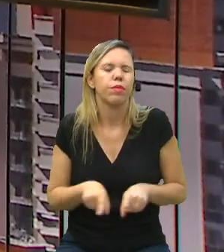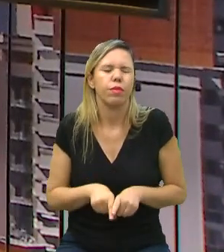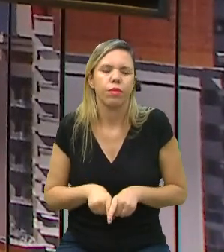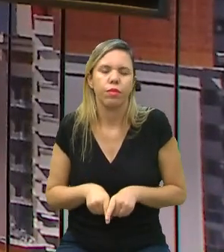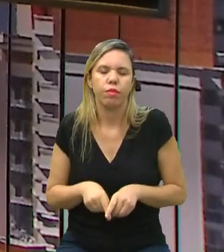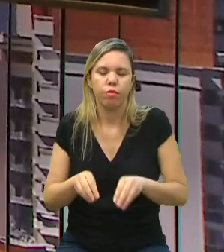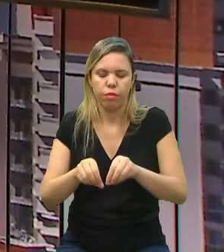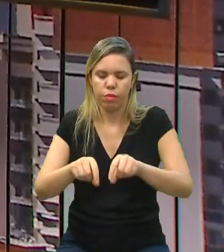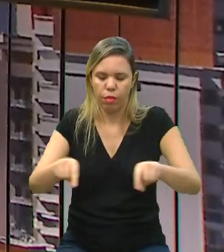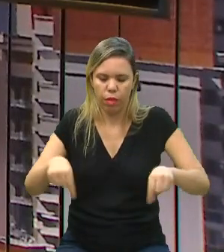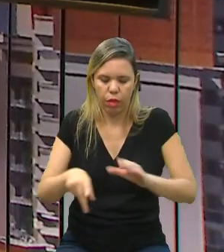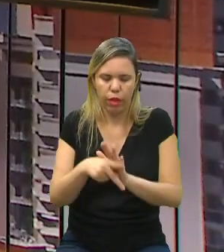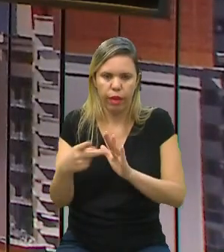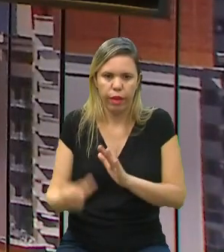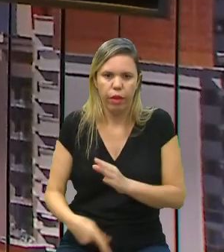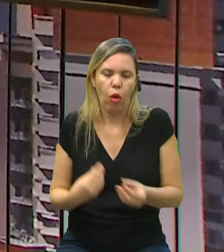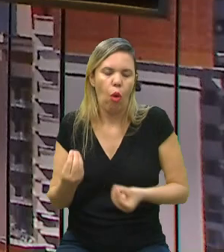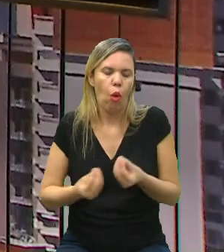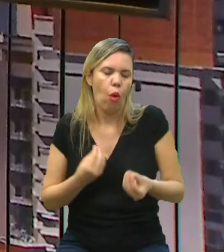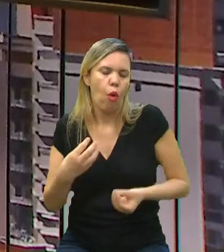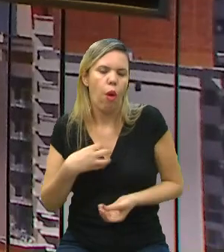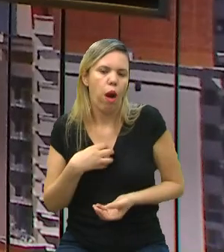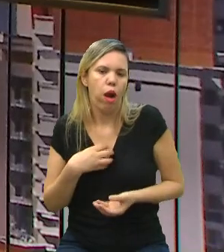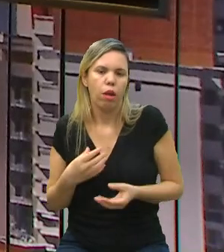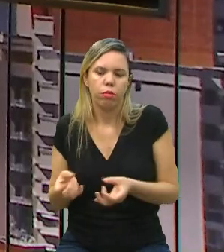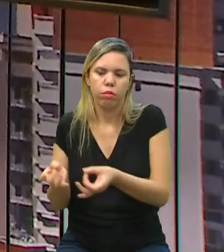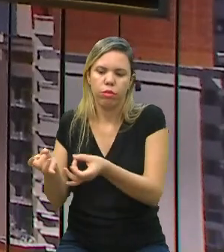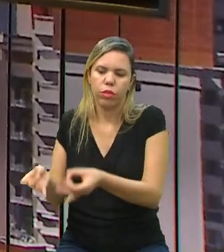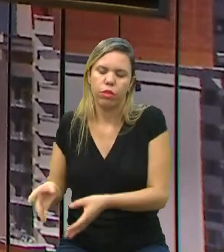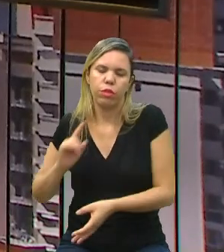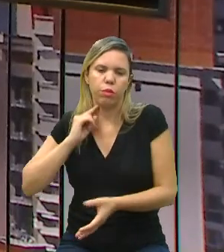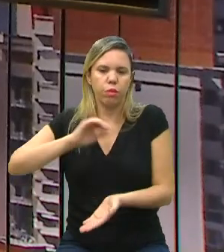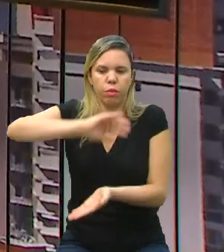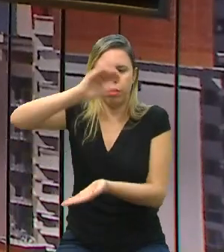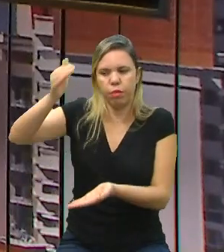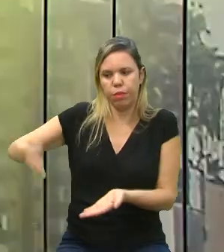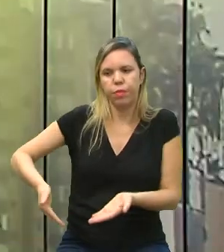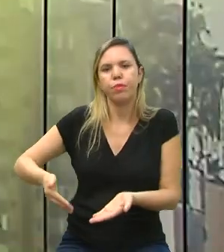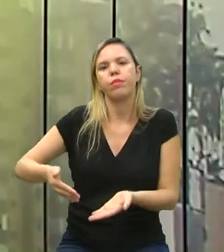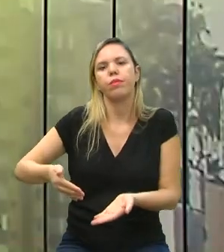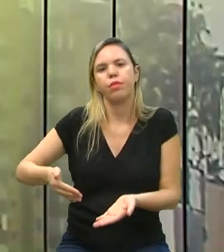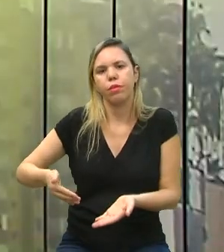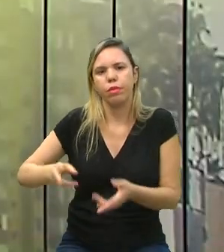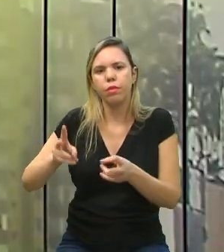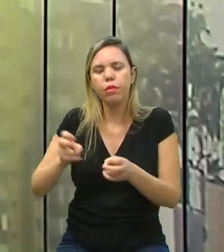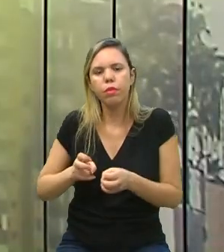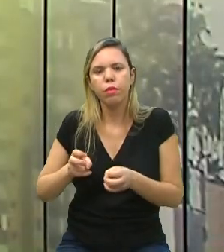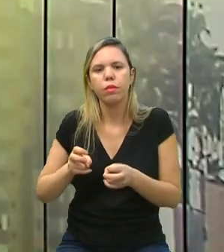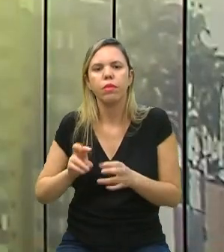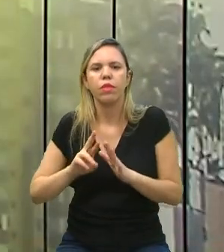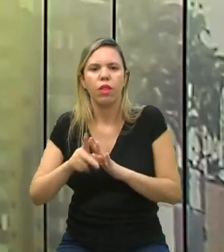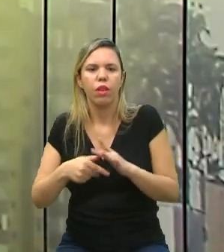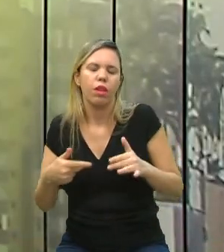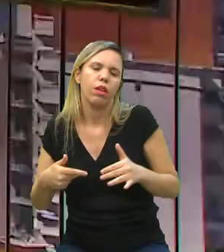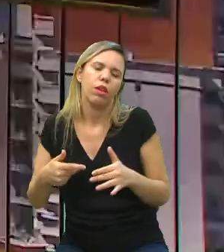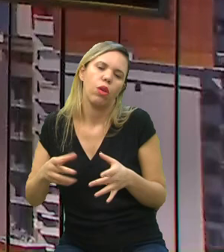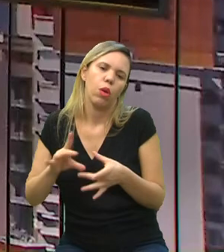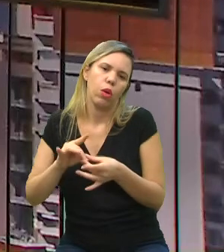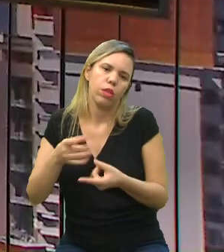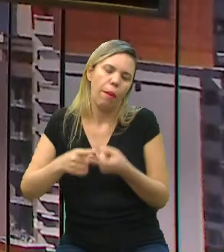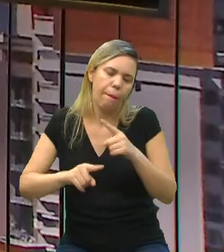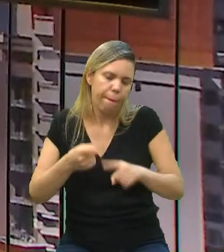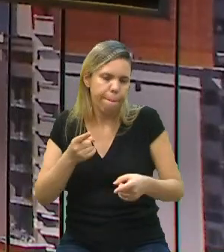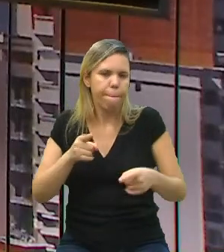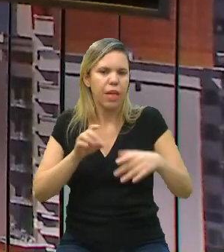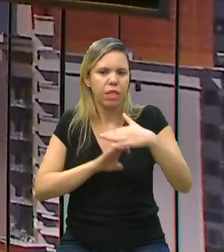esses lixões. Inclusive, eles falam sobre consórcio e uma série de coisas. Nesse contexto, qual é a